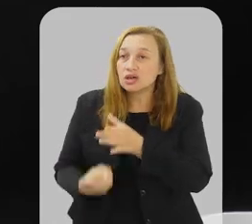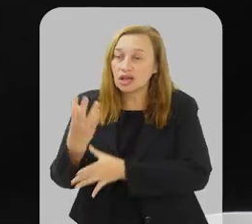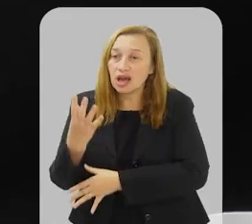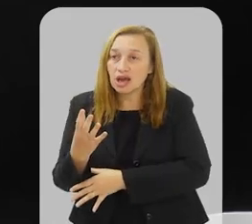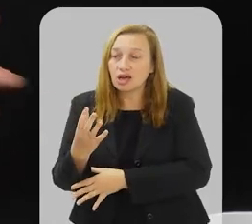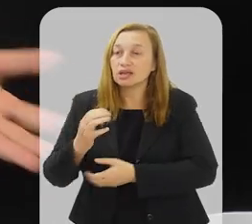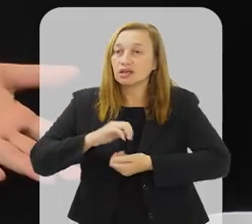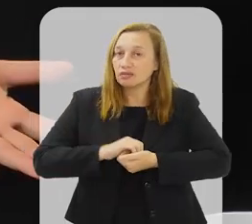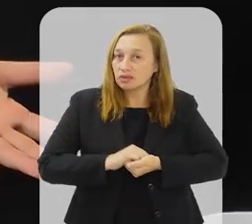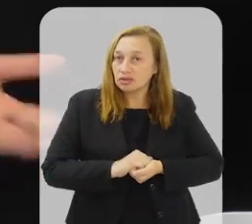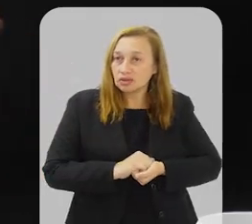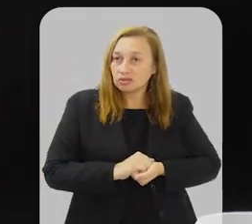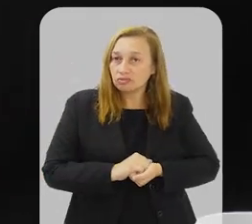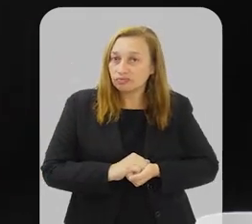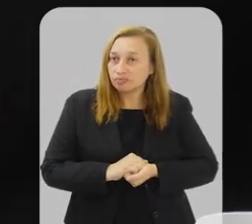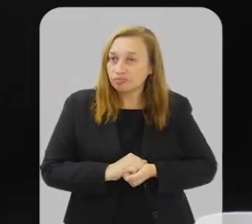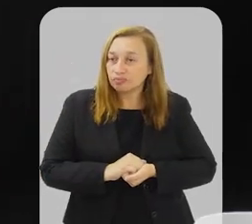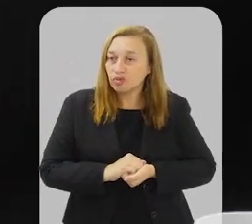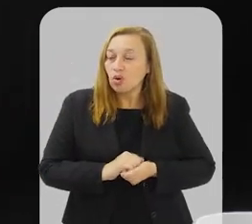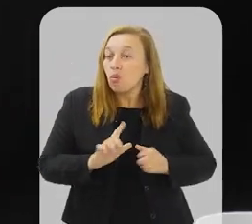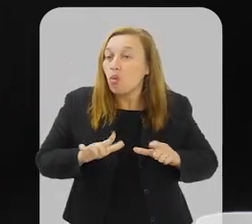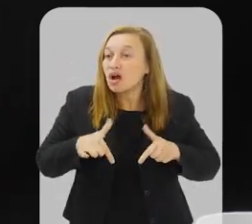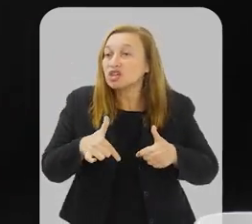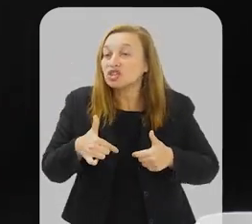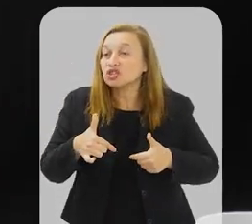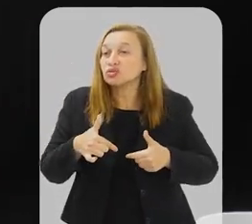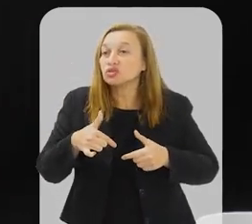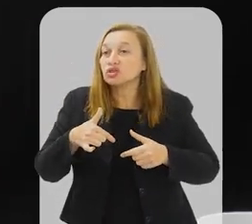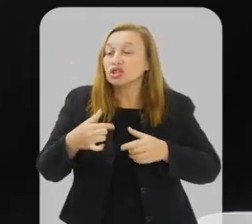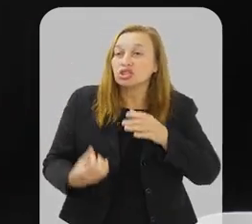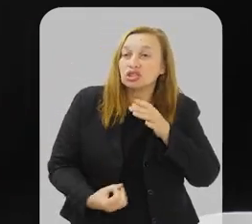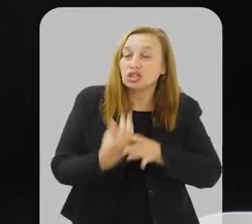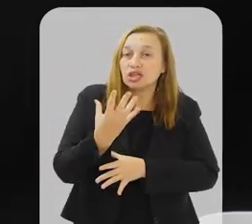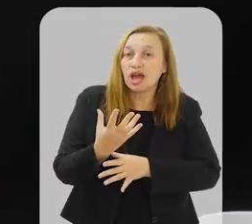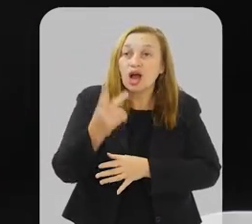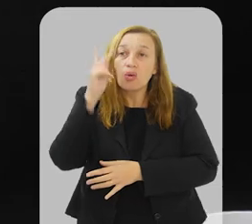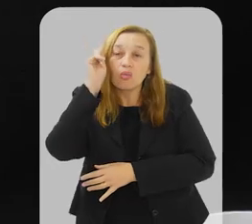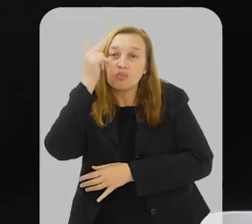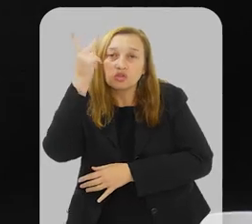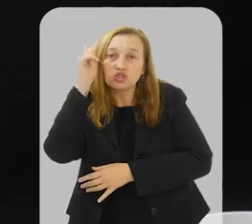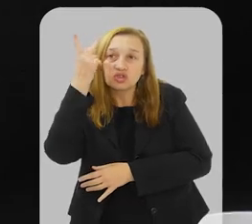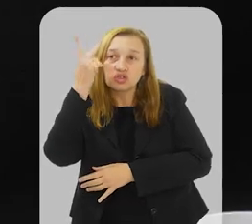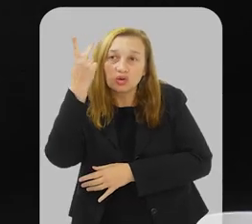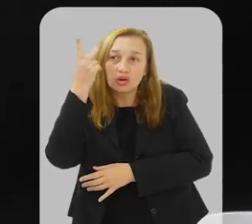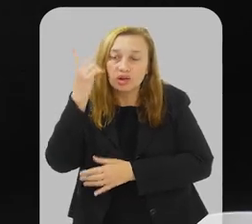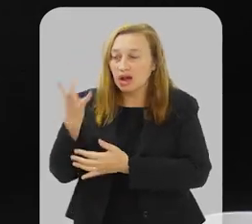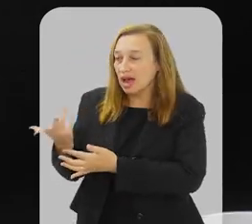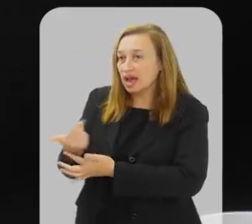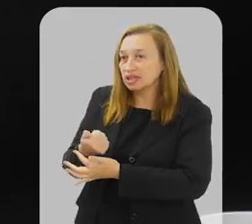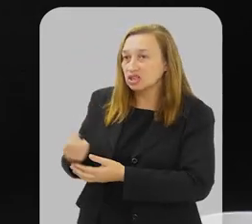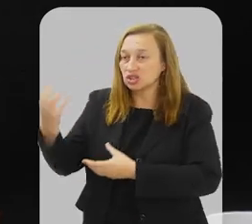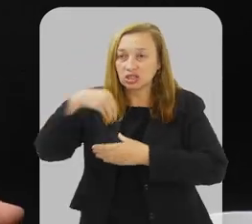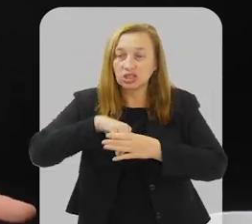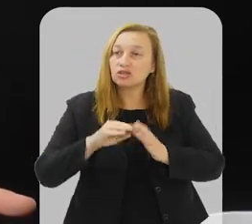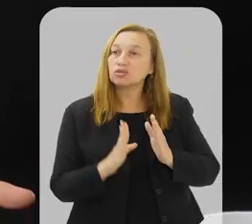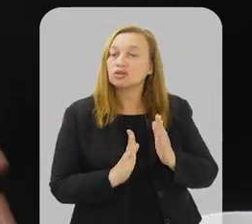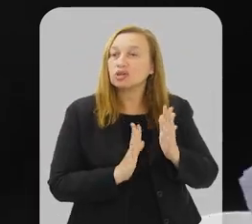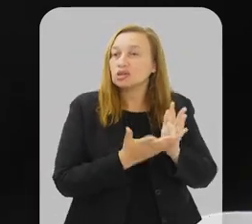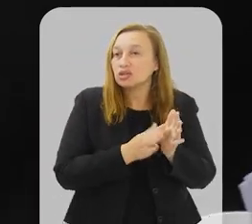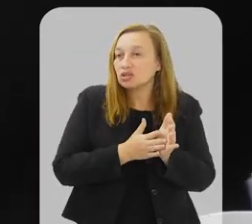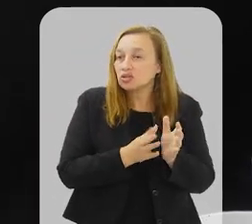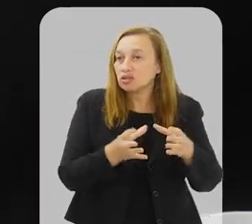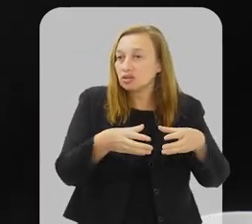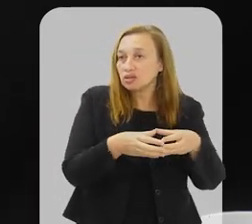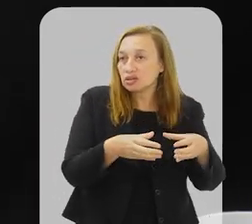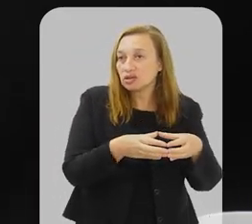consigo criar pelo menos na Viradouro uma uma forma de construir uma história artística dentro da escola e paralela a isso